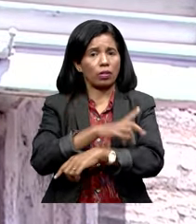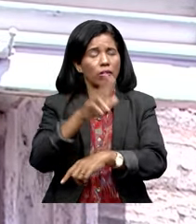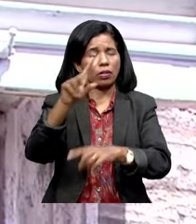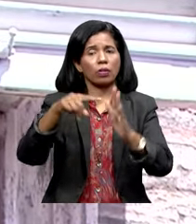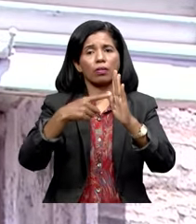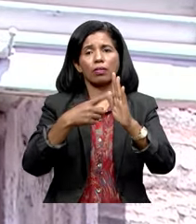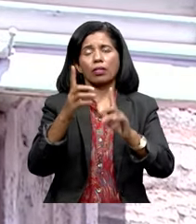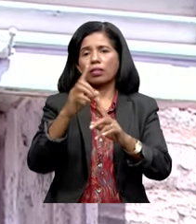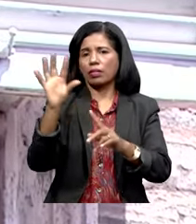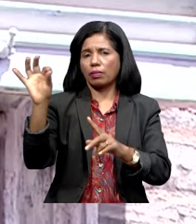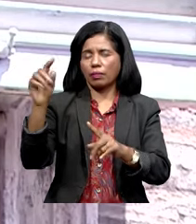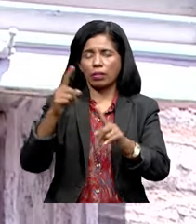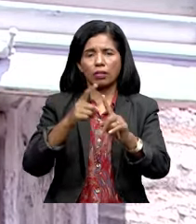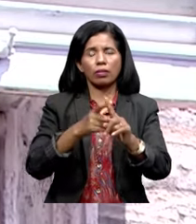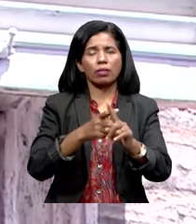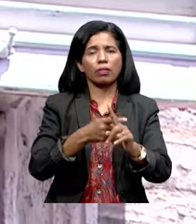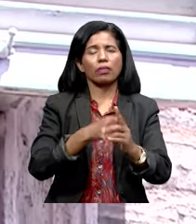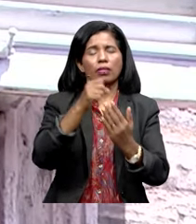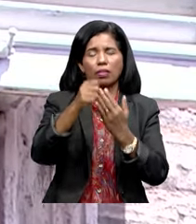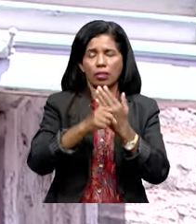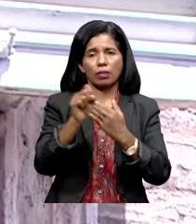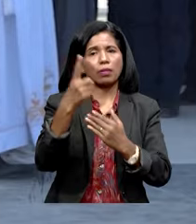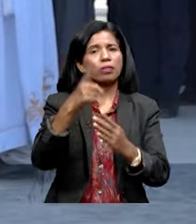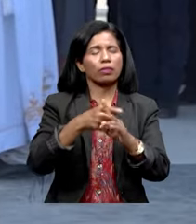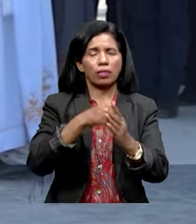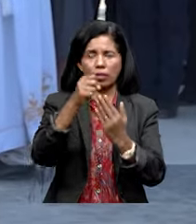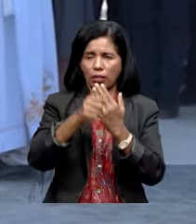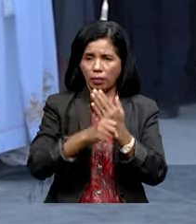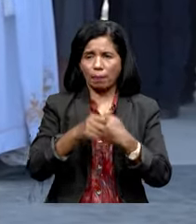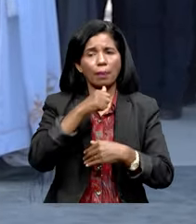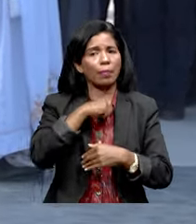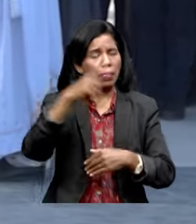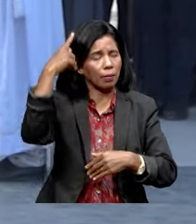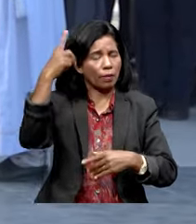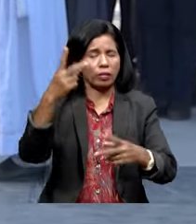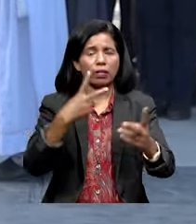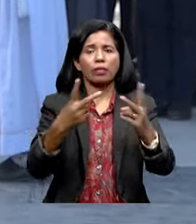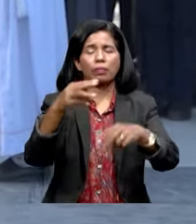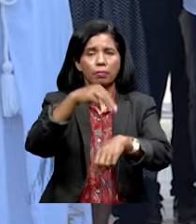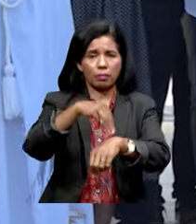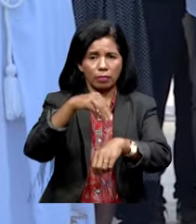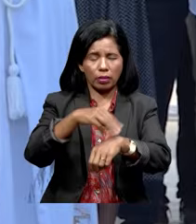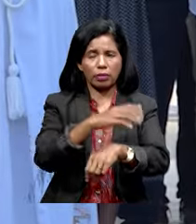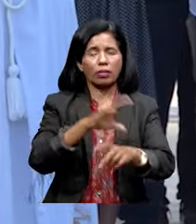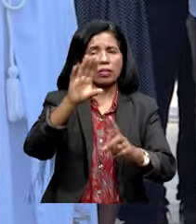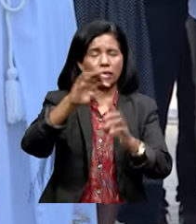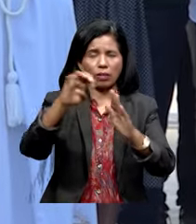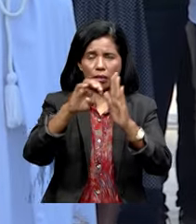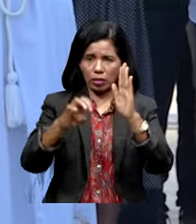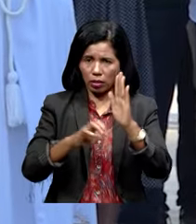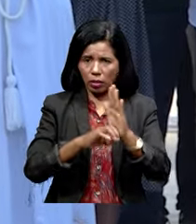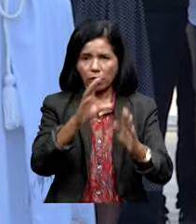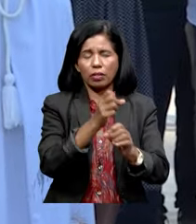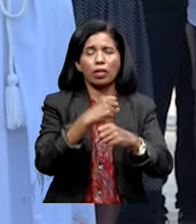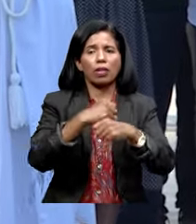hahu si Loroncia to Loron Sanu resinida fulan setembro. Santo Papa Francisco se halau missão no dar se festar o Vaticano Unian, onde